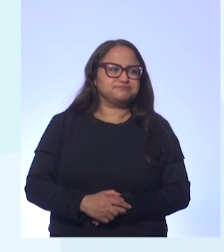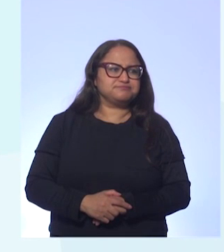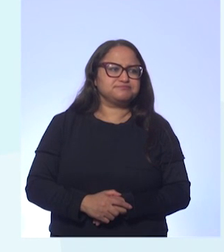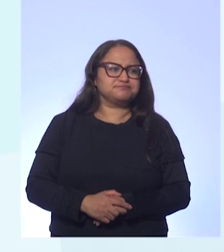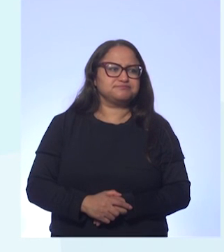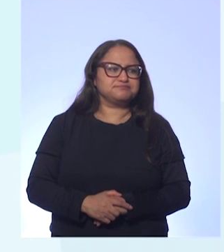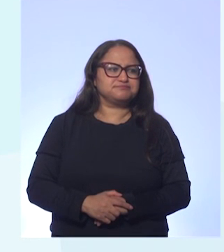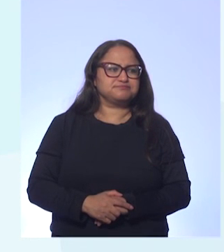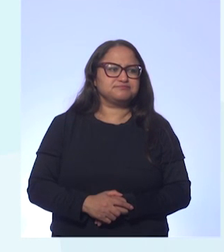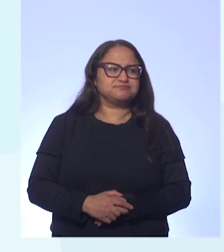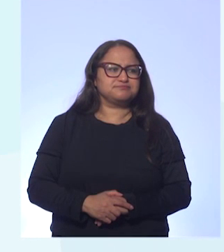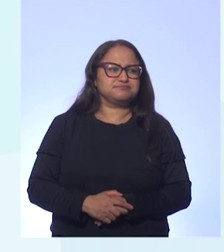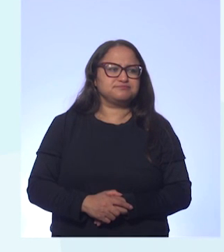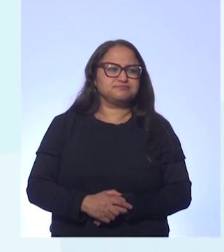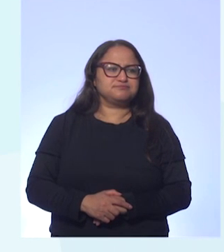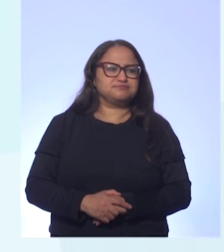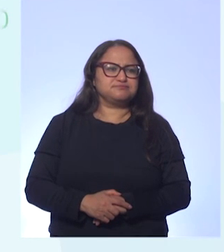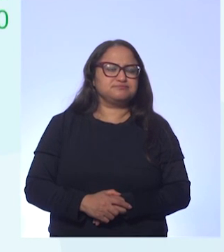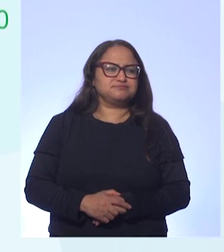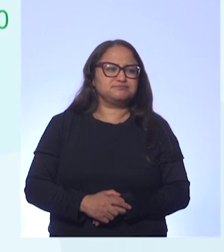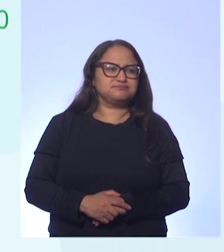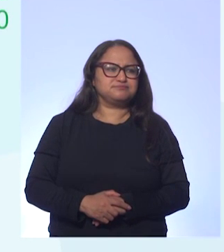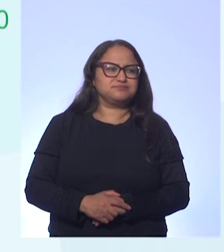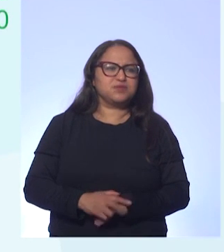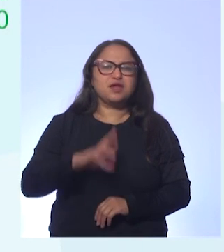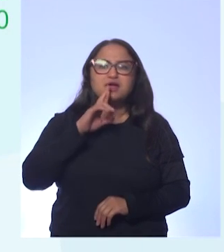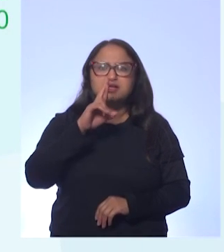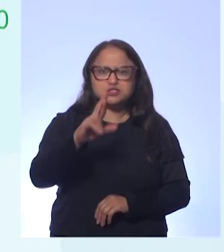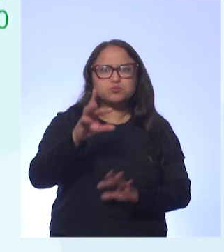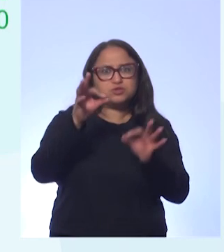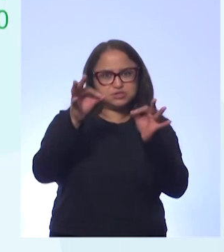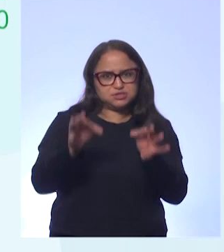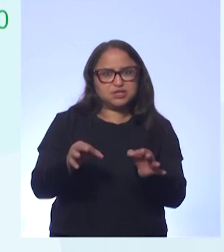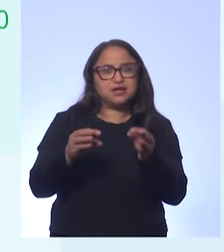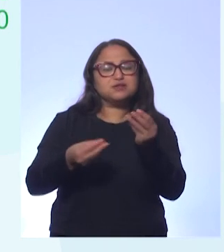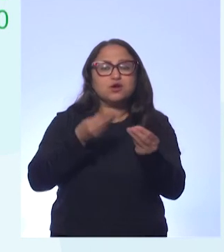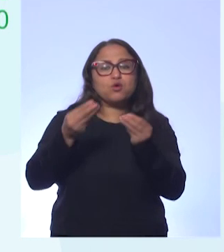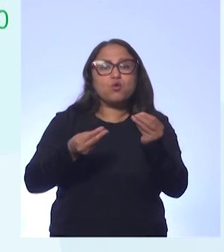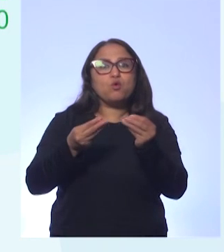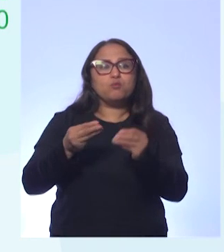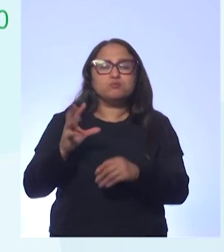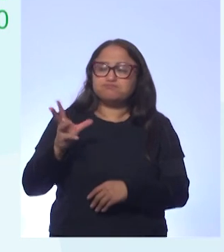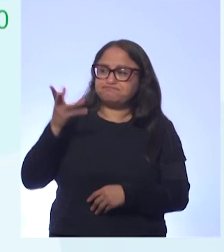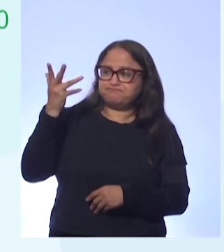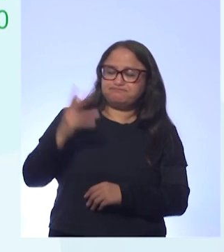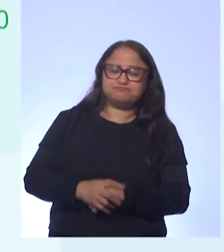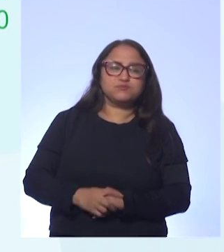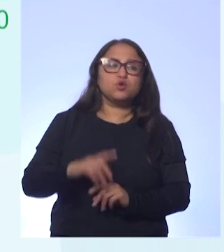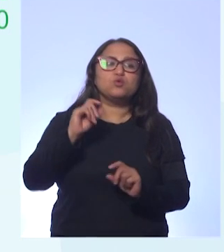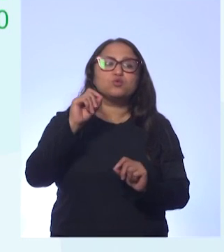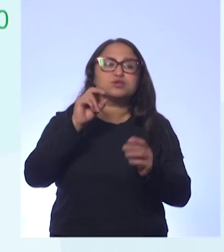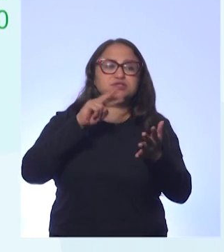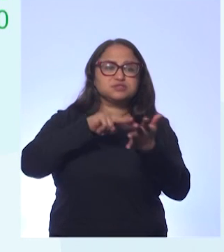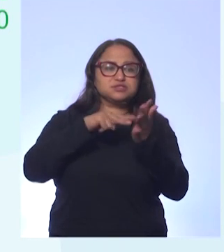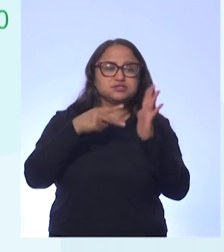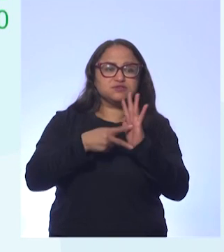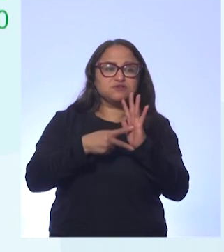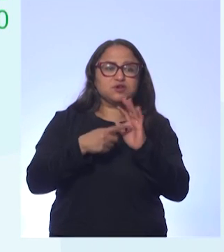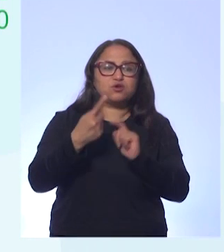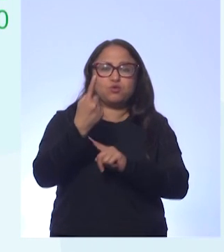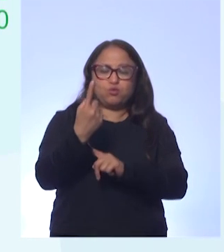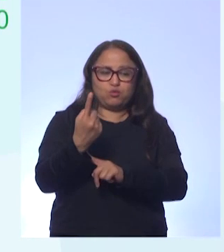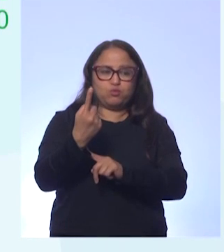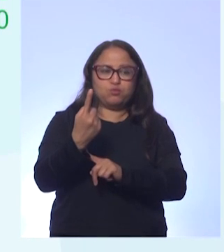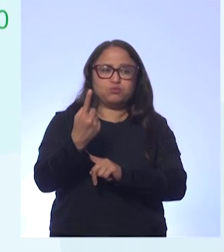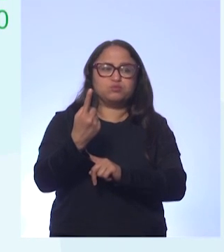colocar aqui para vocês essa respostinha, do jeito que eu resolvi. O que significa? 1 no mapa